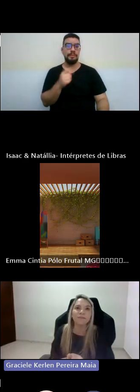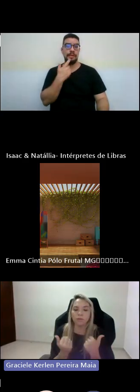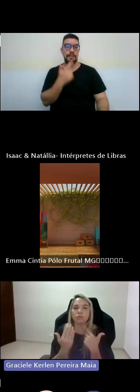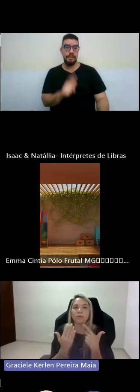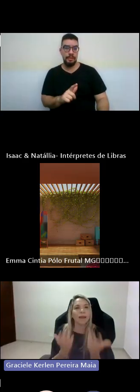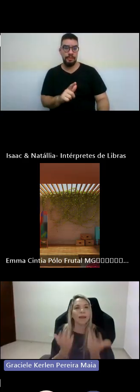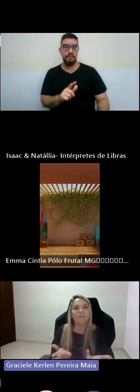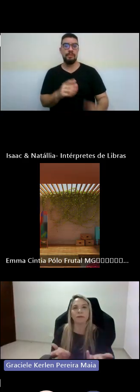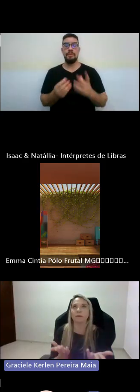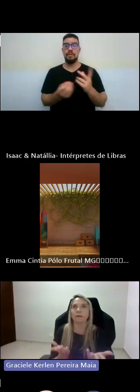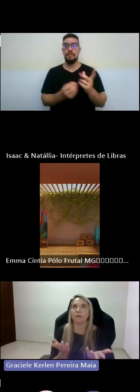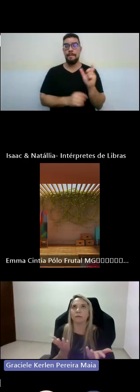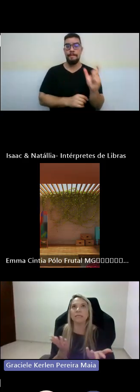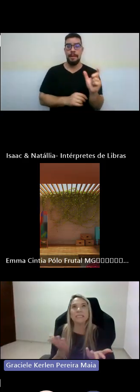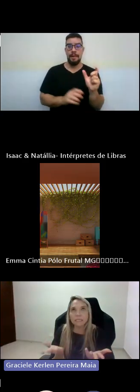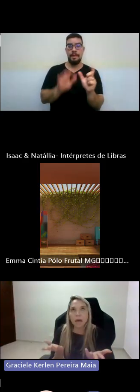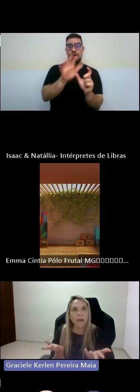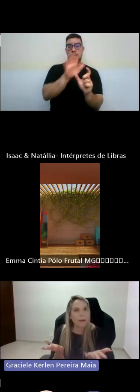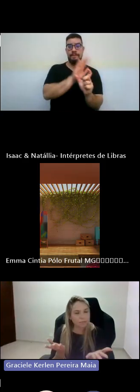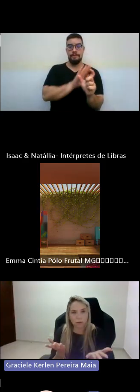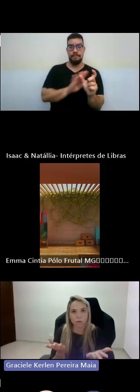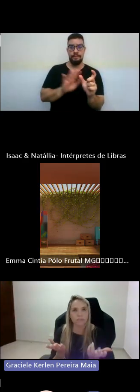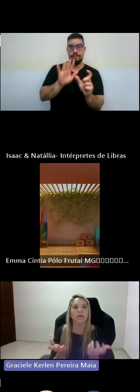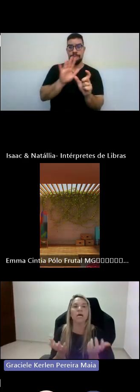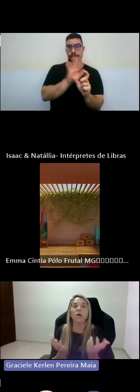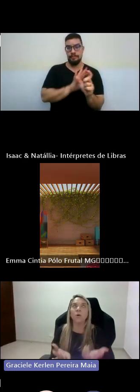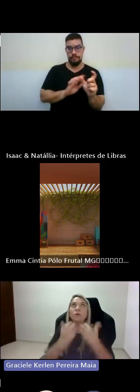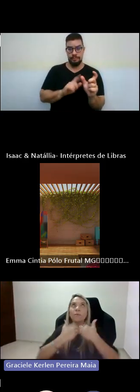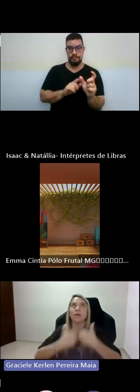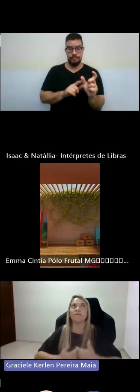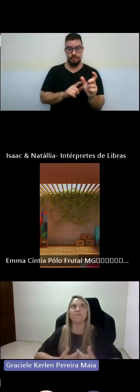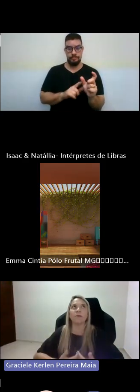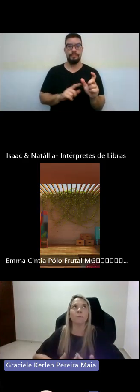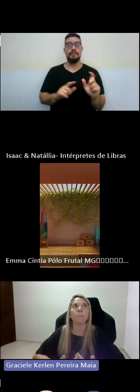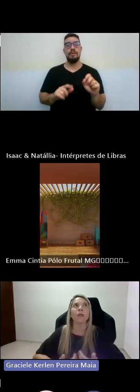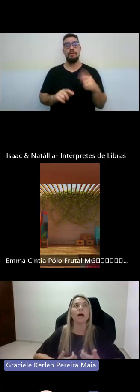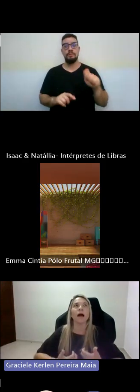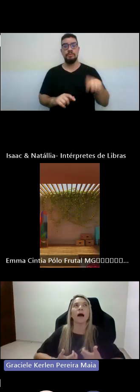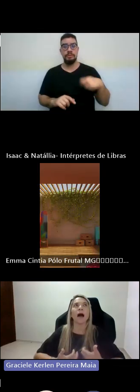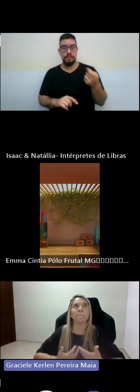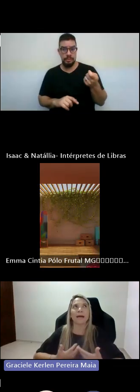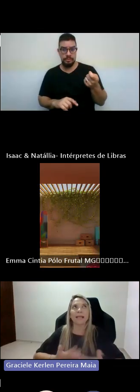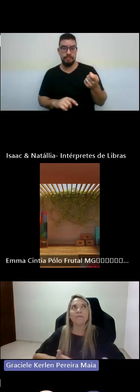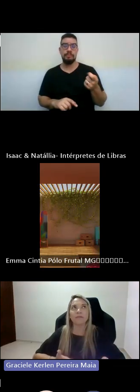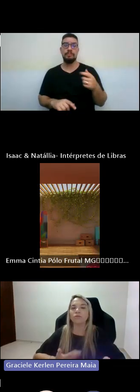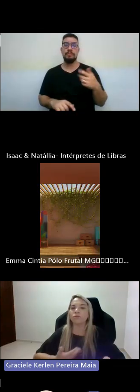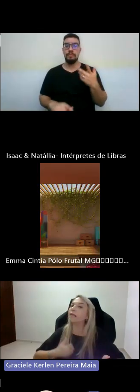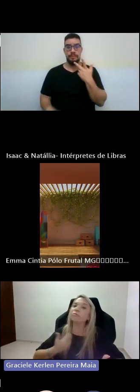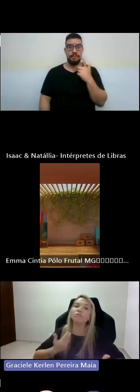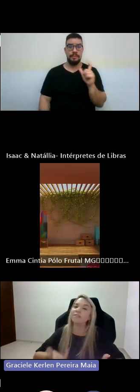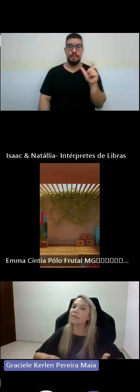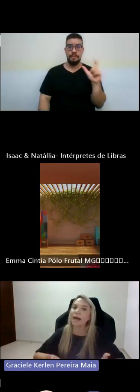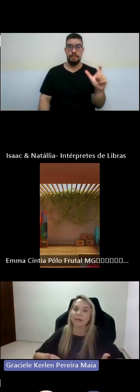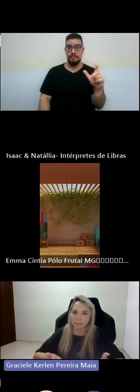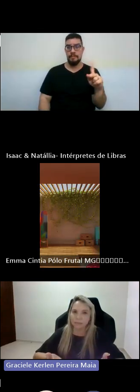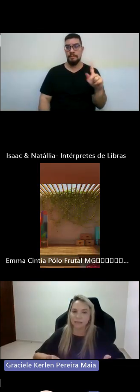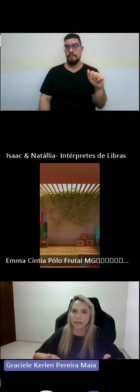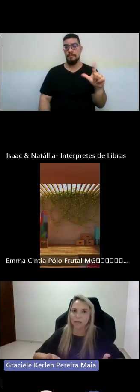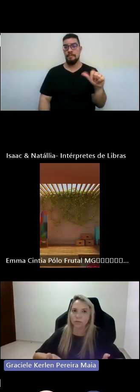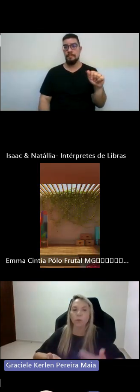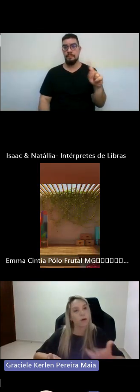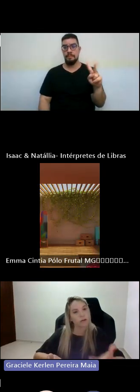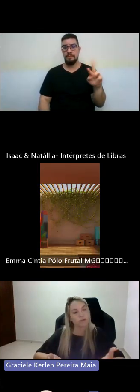palavra, o estudo da palavra. E sinal é a mesma coisa. Quando eu me refiro à palavra, eu estou falando de